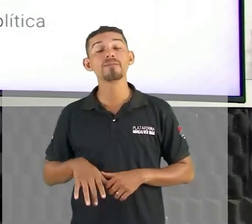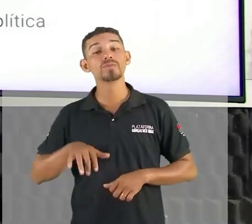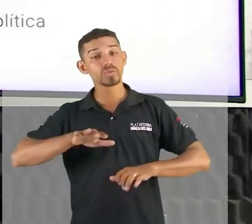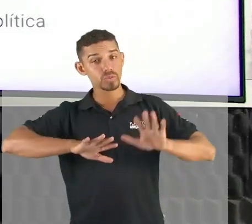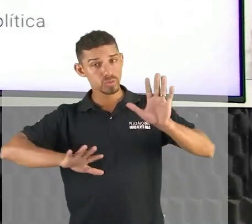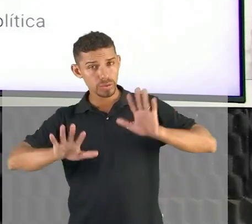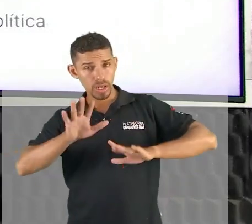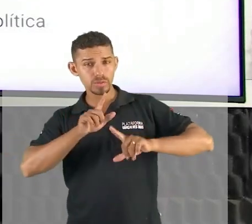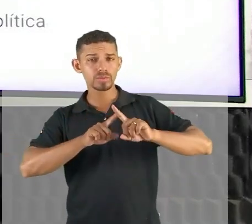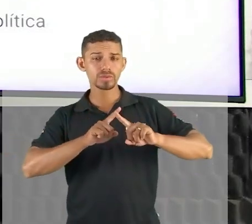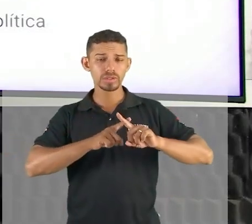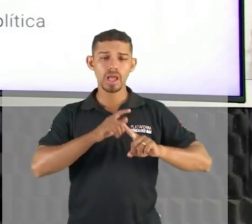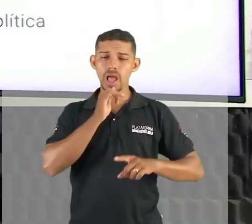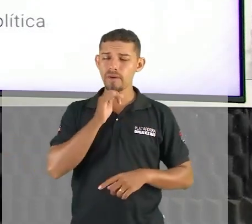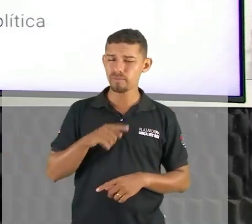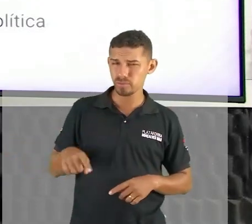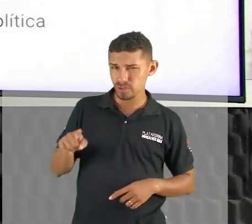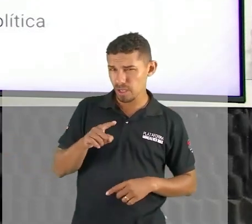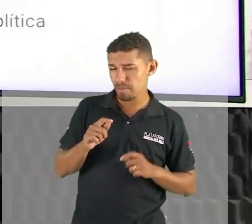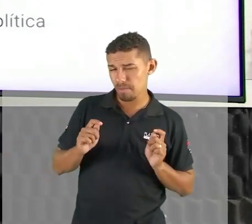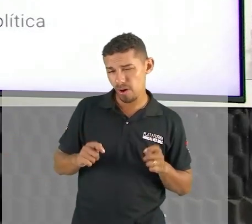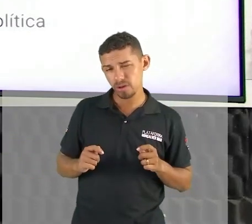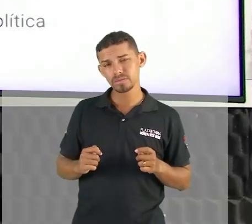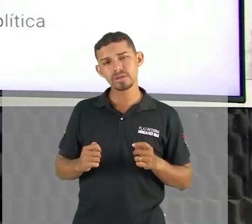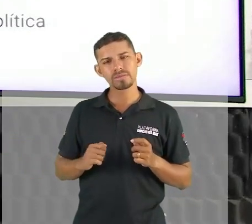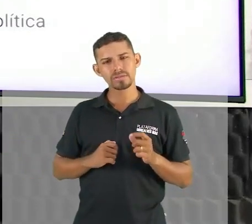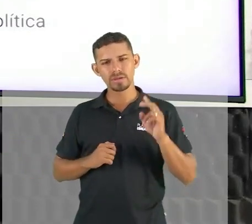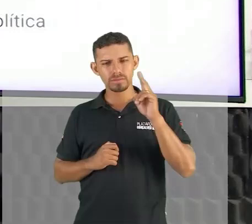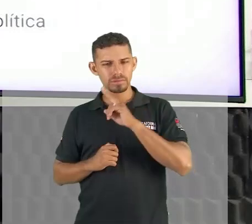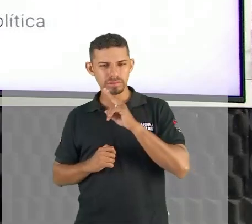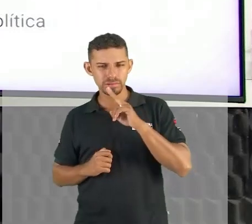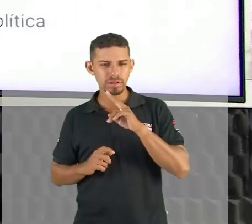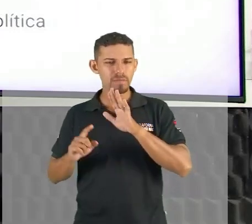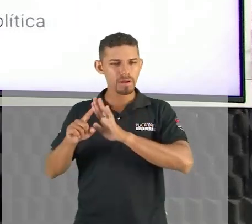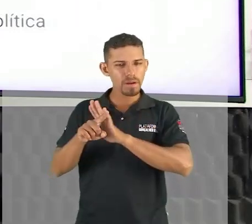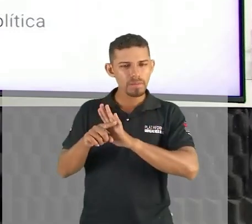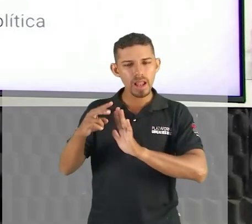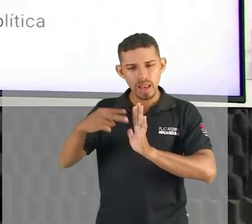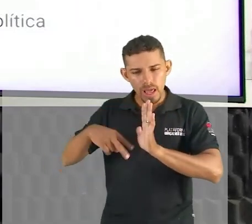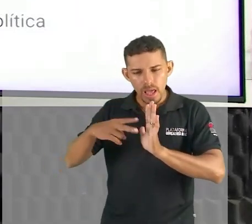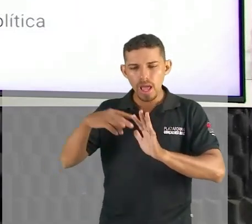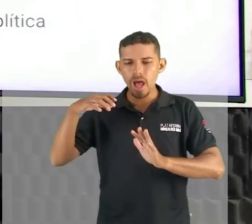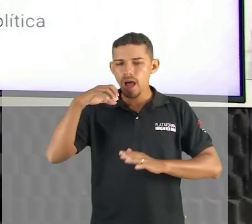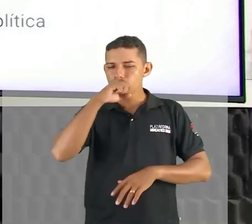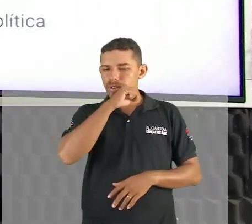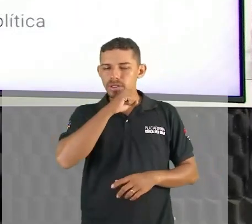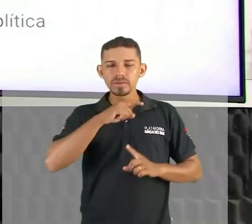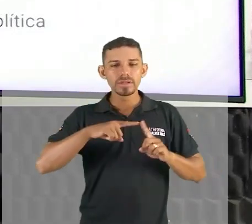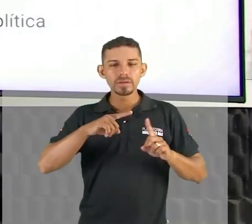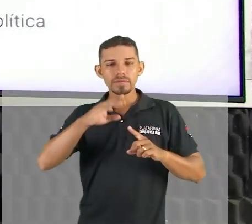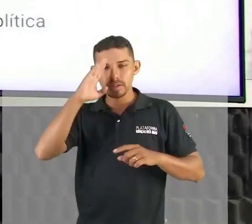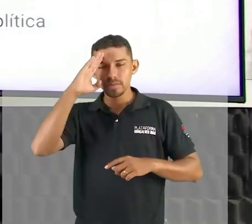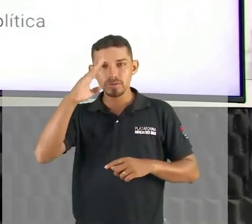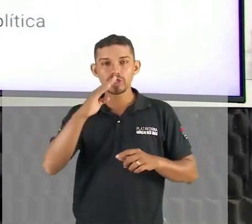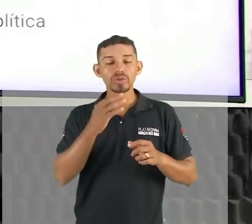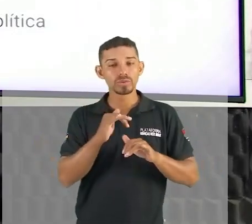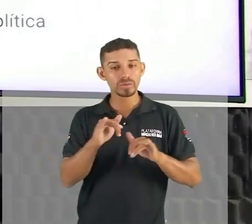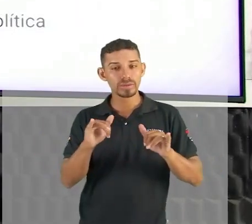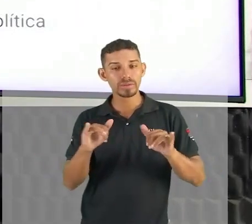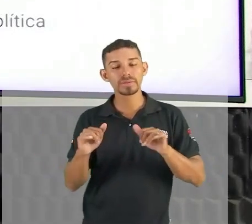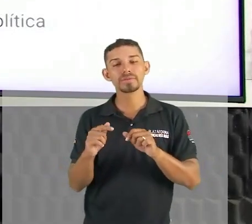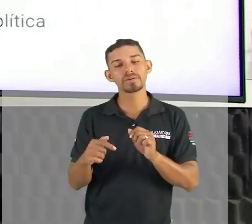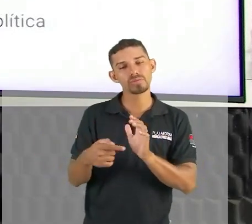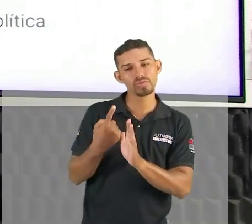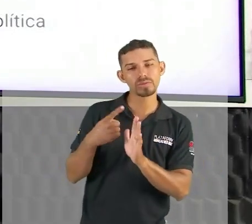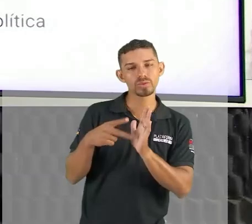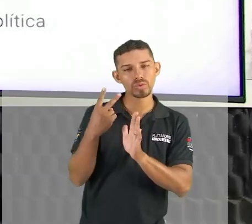cuidado, porque você pode, de uma forma bem apressadamente na questão, ler rapidamente, e principalmente enunciado, é bom sempre ler